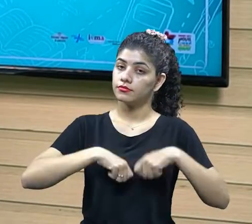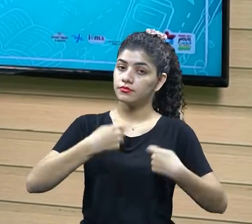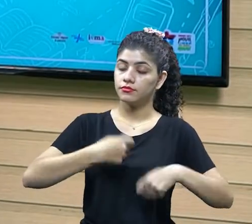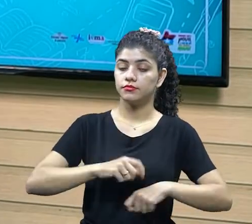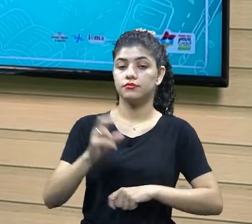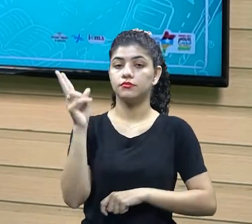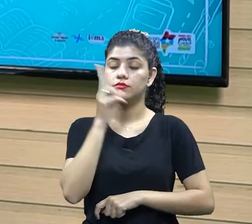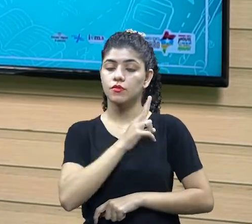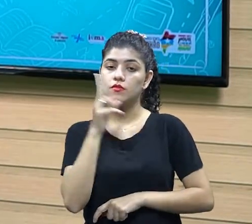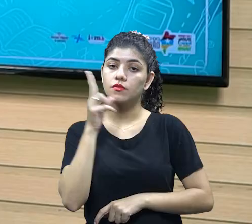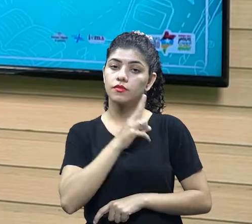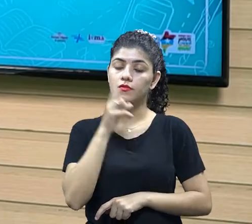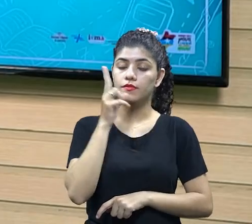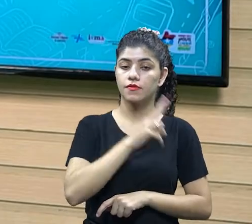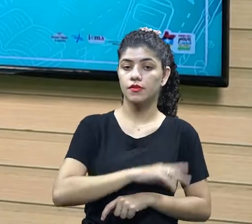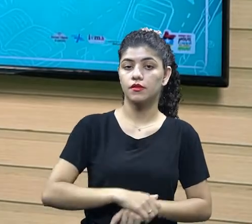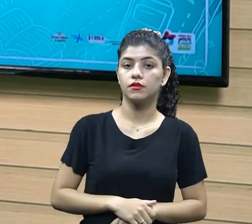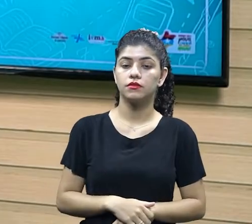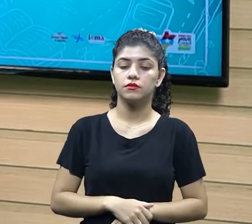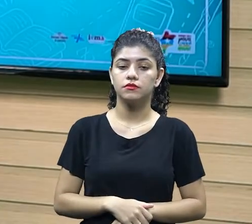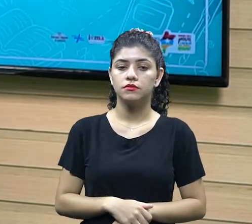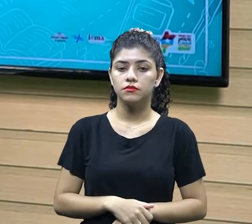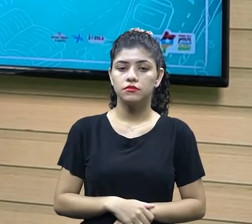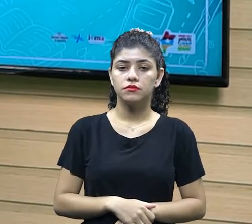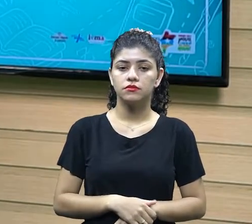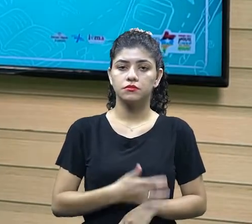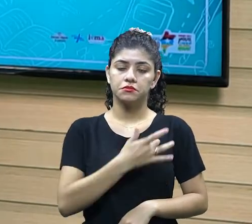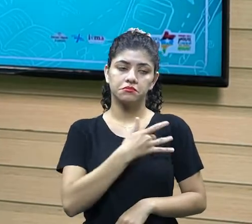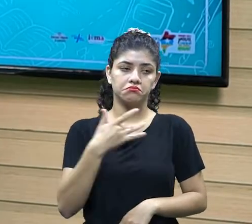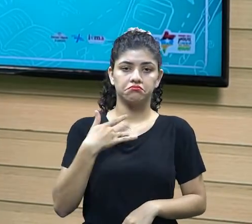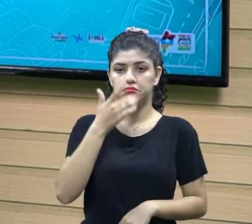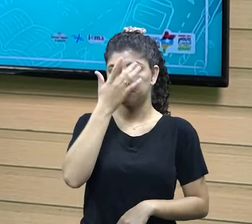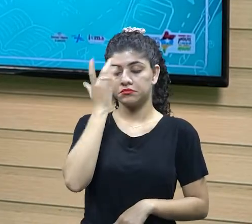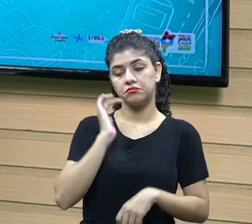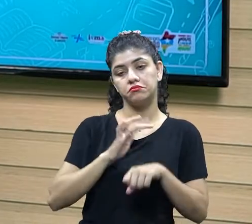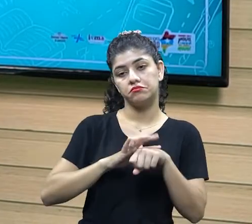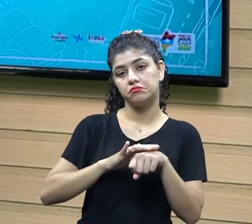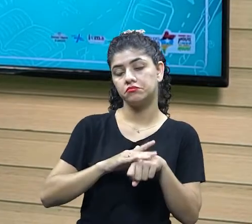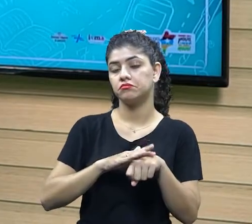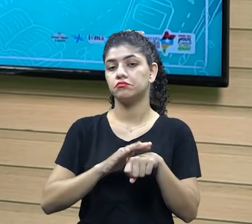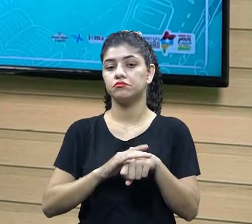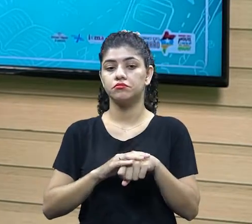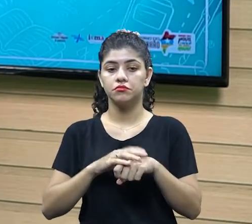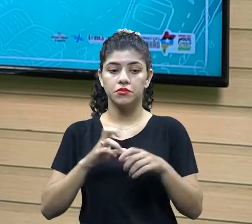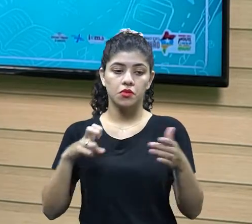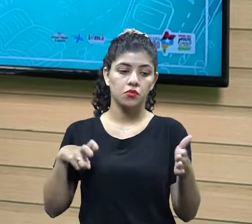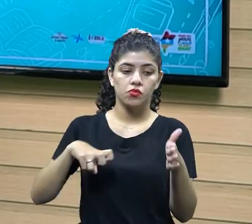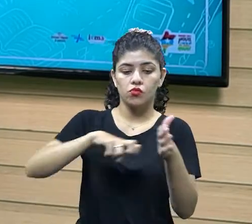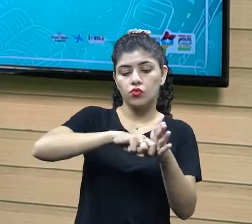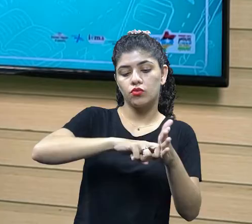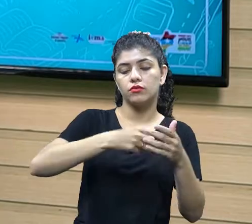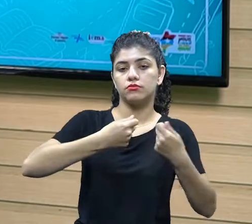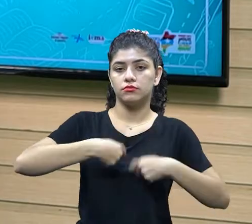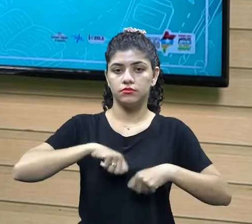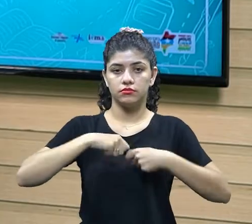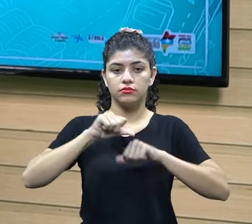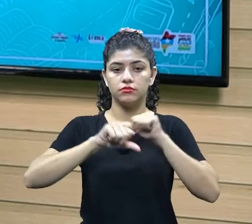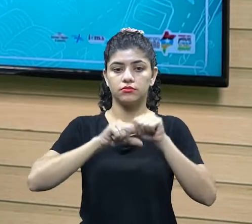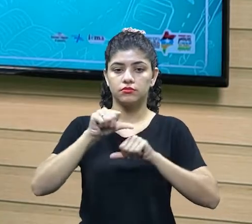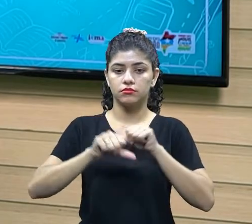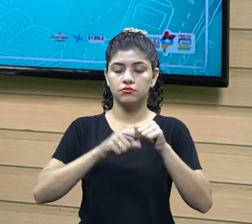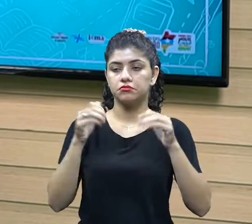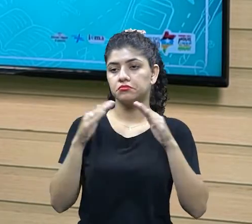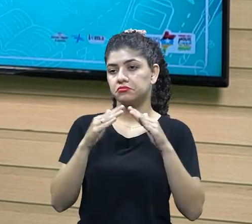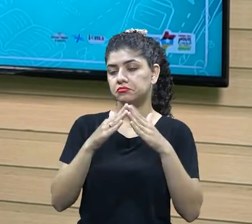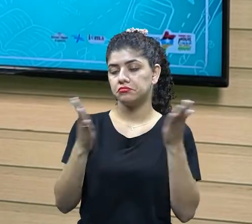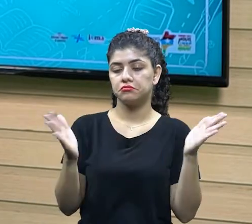no banco, caso ele precise. Caso ele tenha uma eventual emergência, caso alguém adoeça na sua família, caso ele bata o veículo, ele